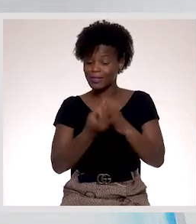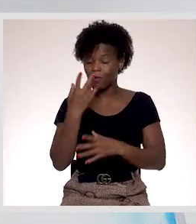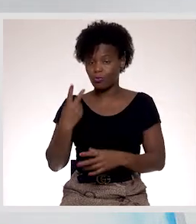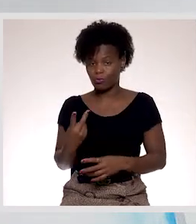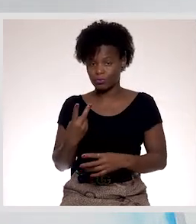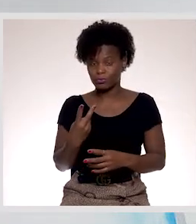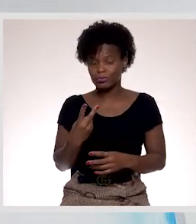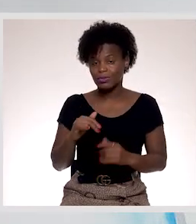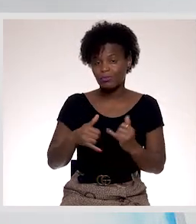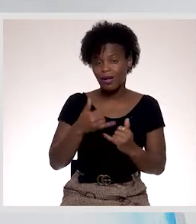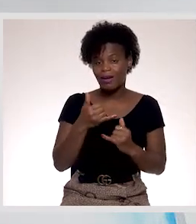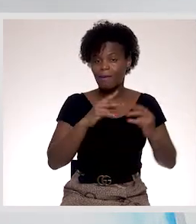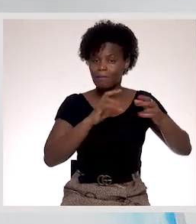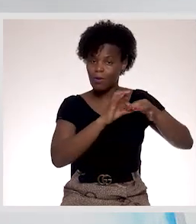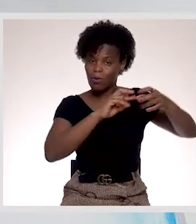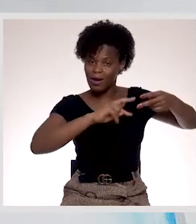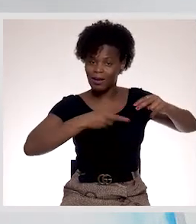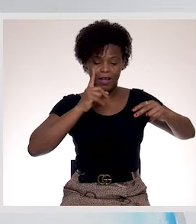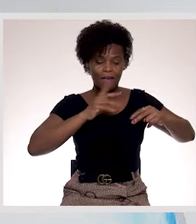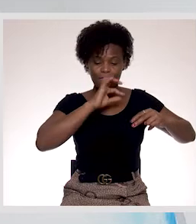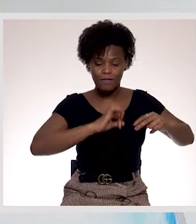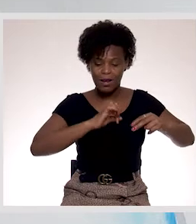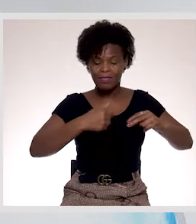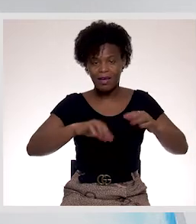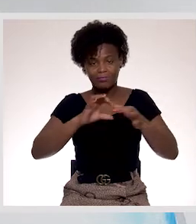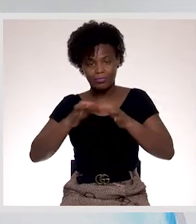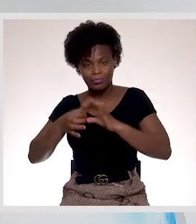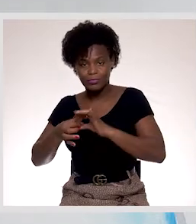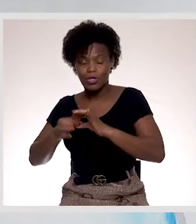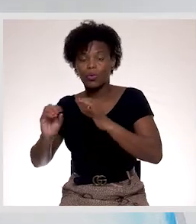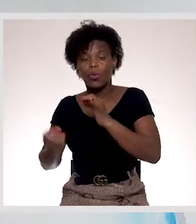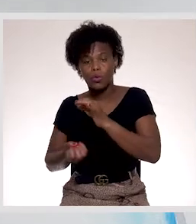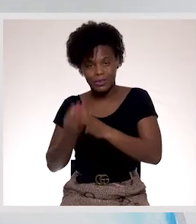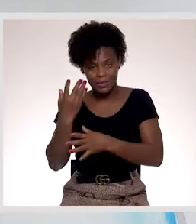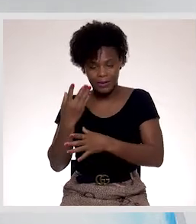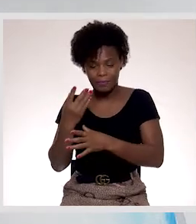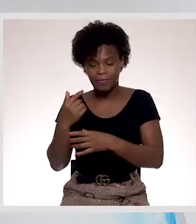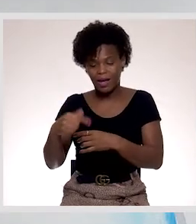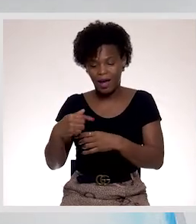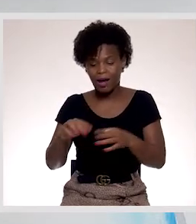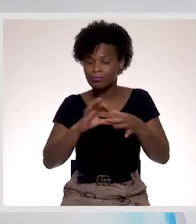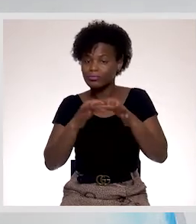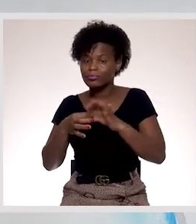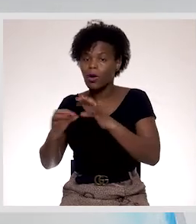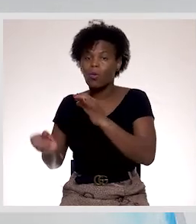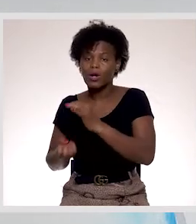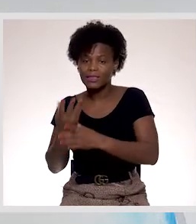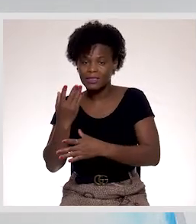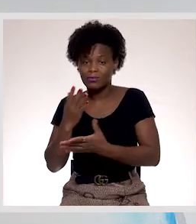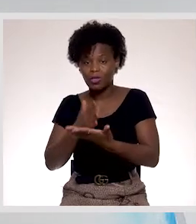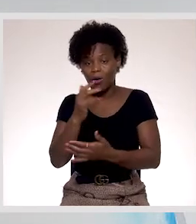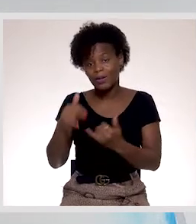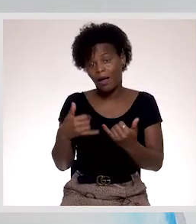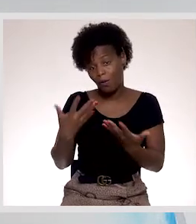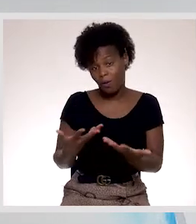que ambas as moléculas filhas irão manter aqui a cadeia original. Contém aqui uma cadeia original.